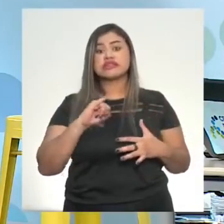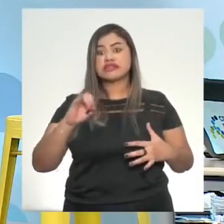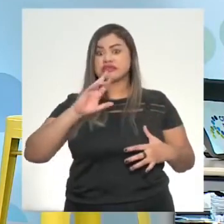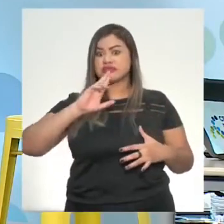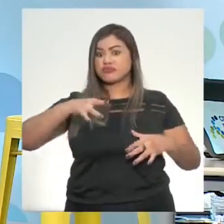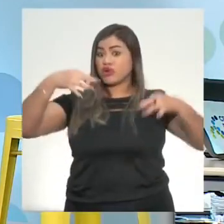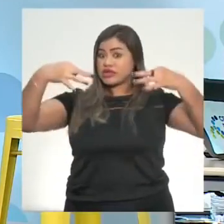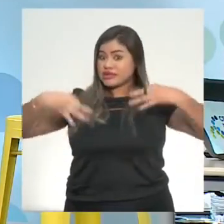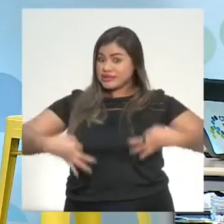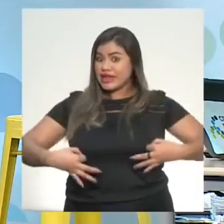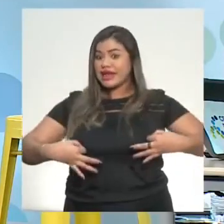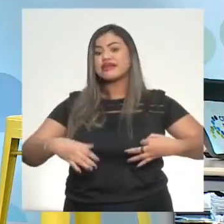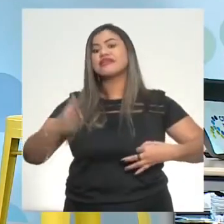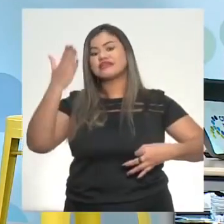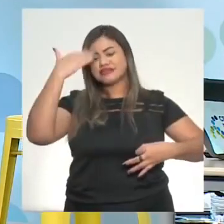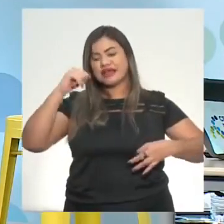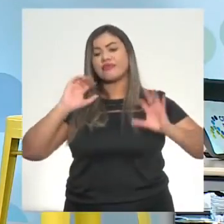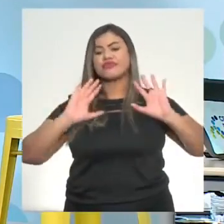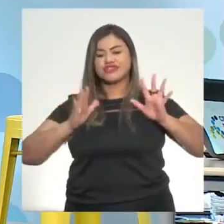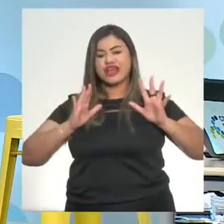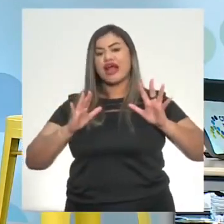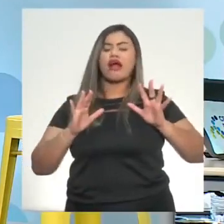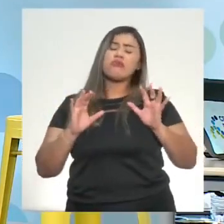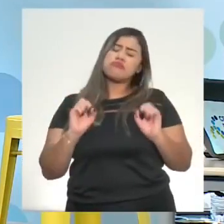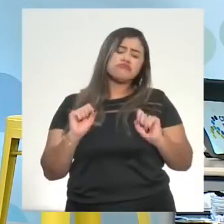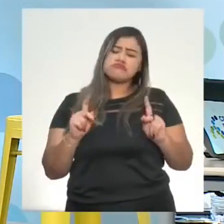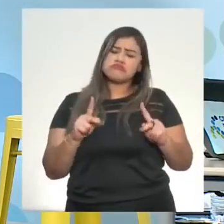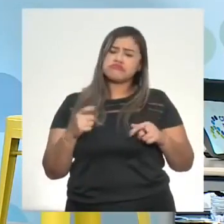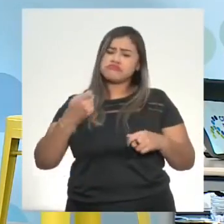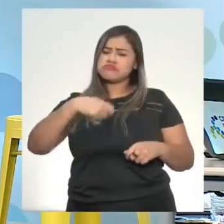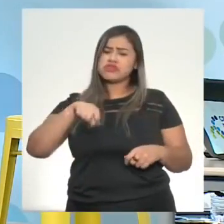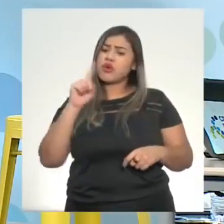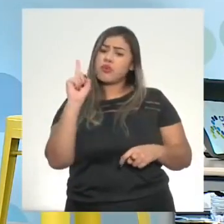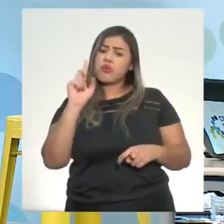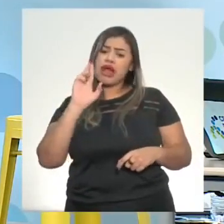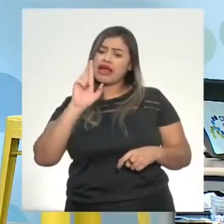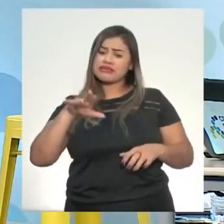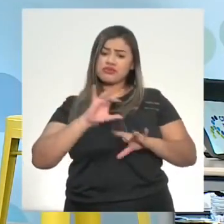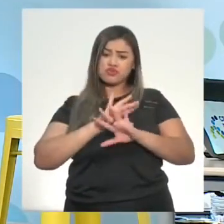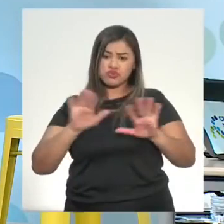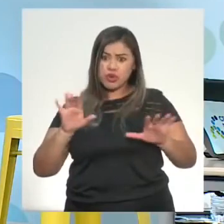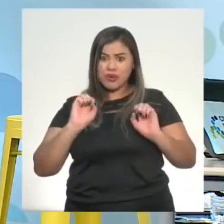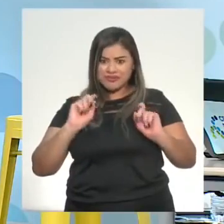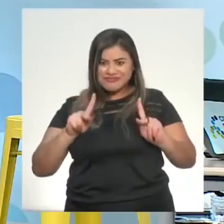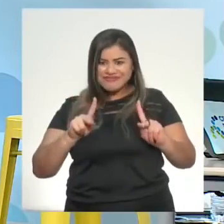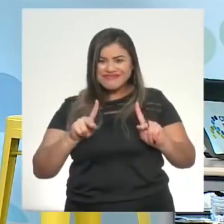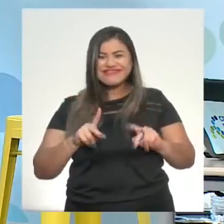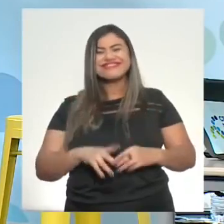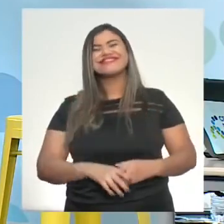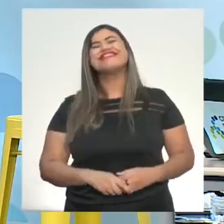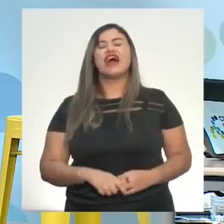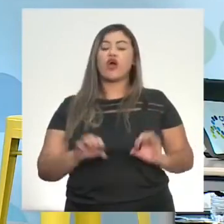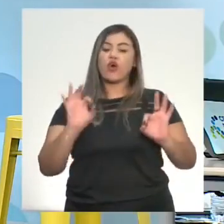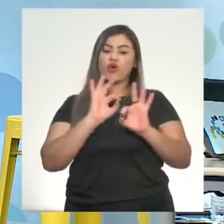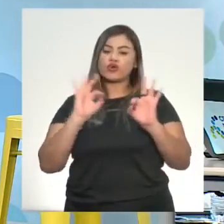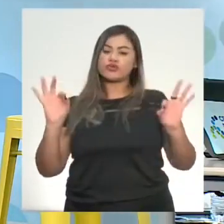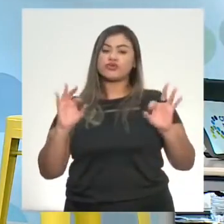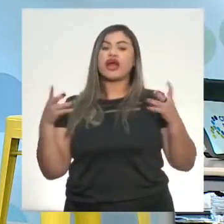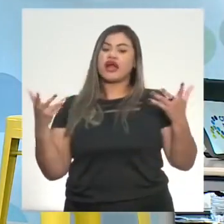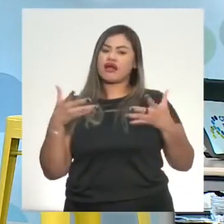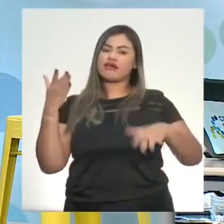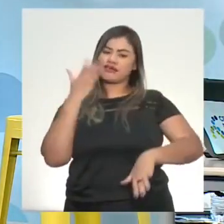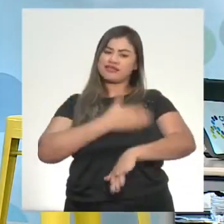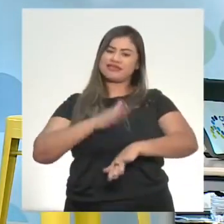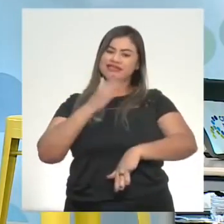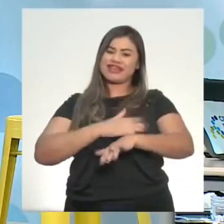certeza que as figuras são semelhantes, sim, uma basta. Tudo bem? Ótimo. Então, vamos